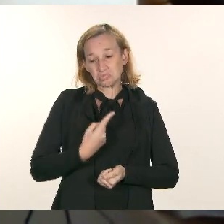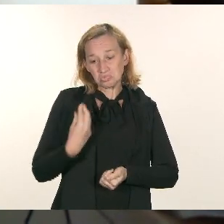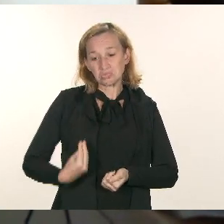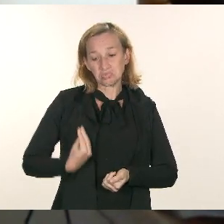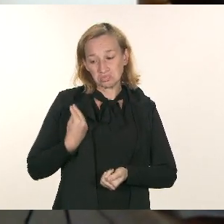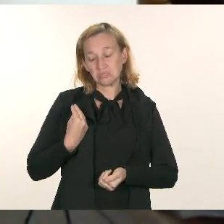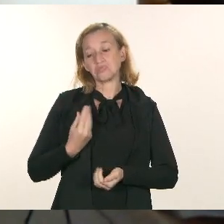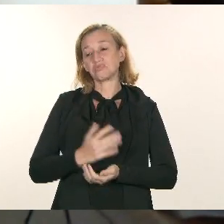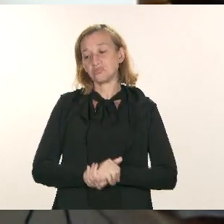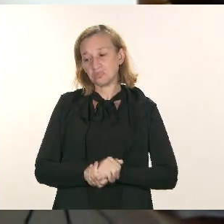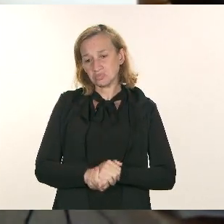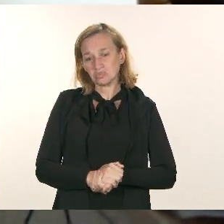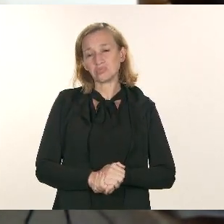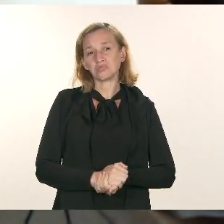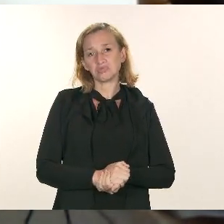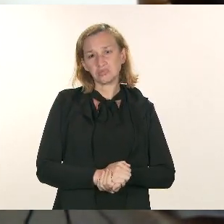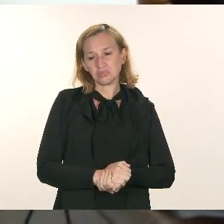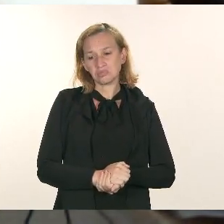vidas.